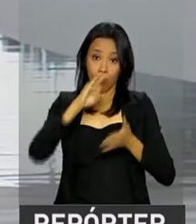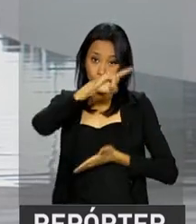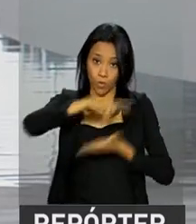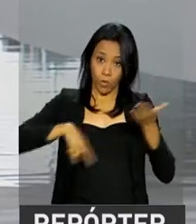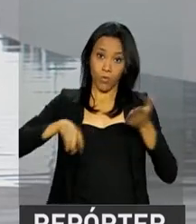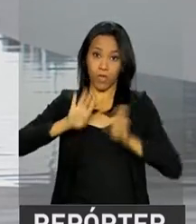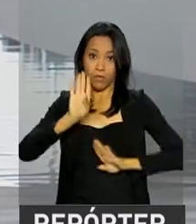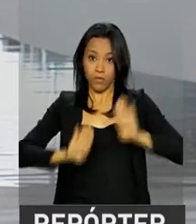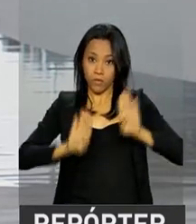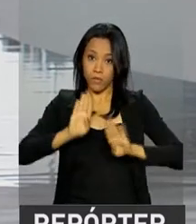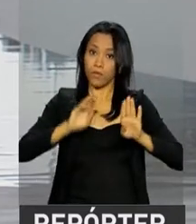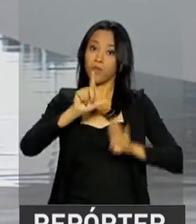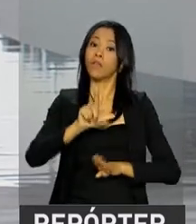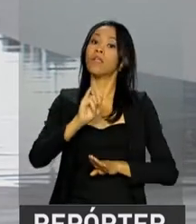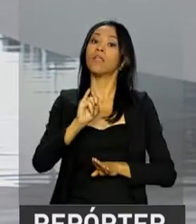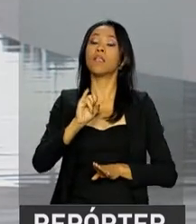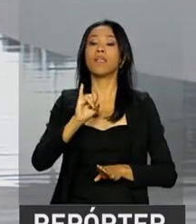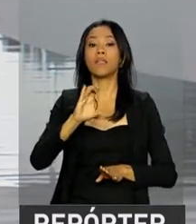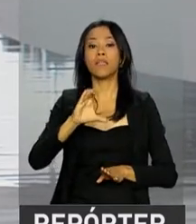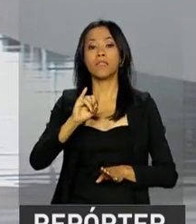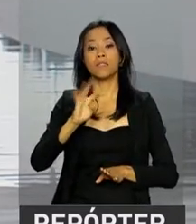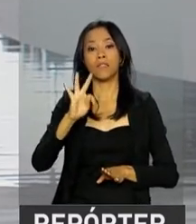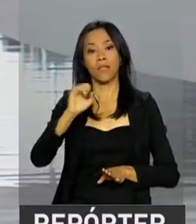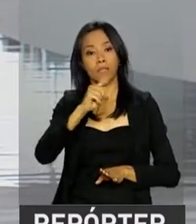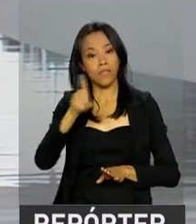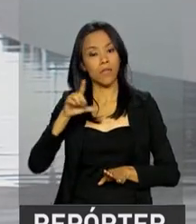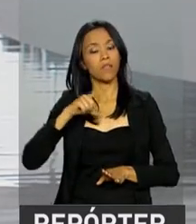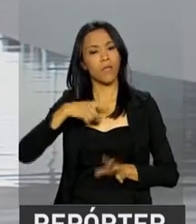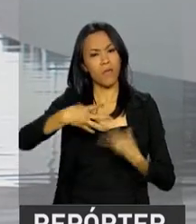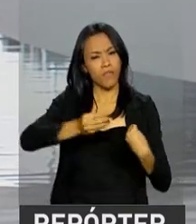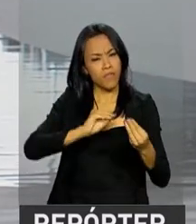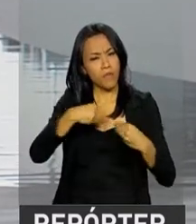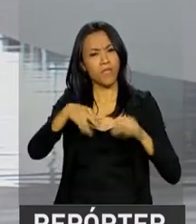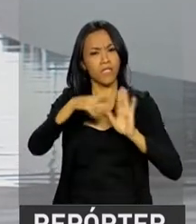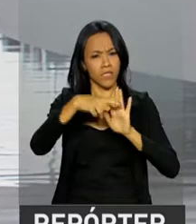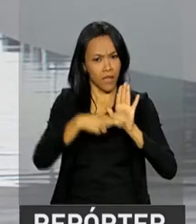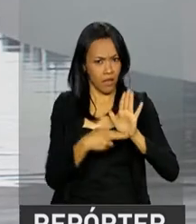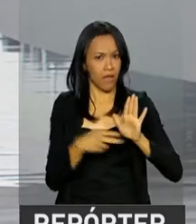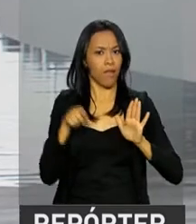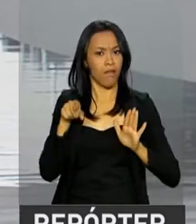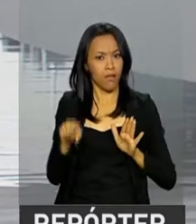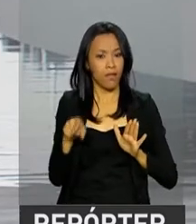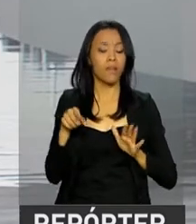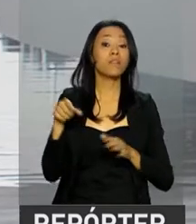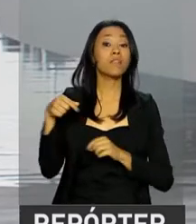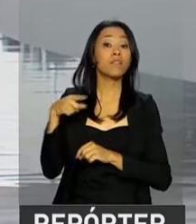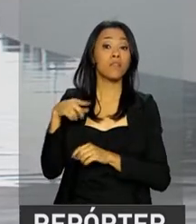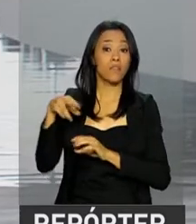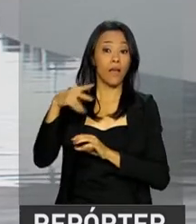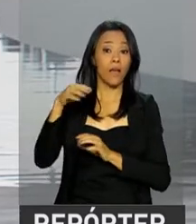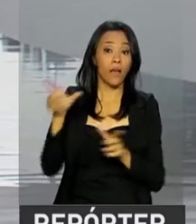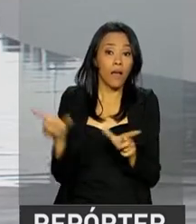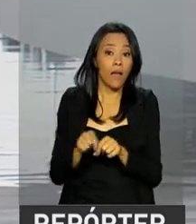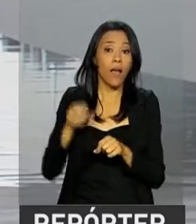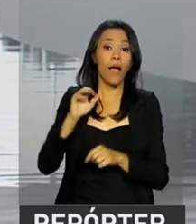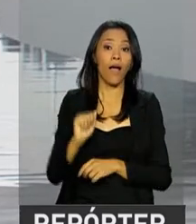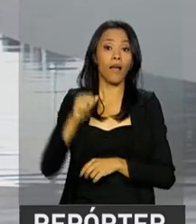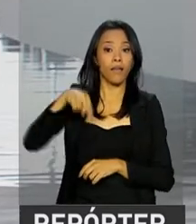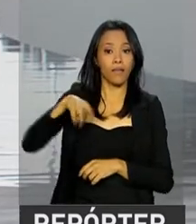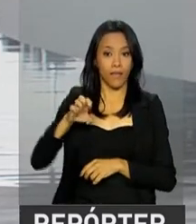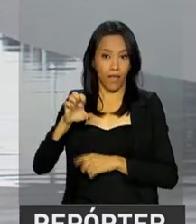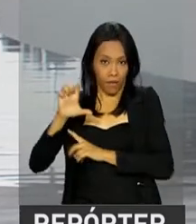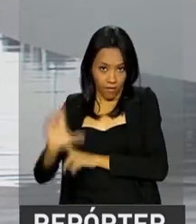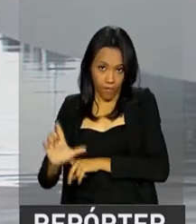conta as flexibilizações dos critérios aprovados pela Agência Nacional de Energia Elétrica, a ANEEL,